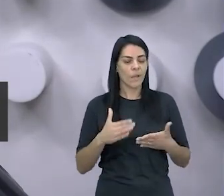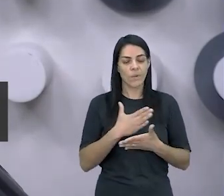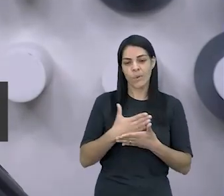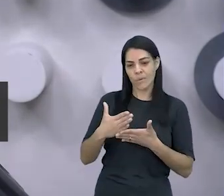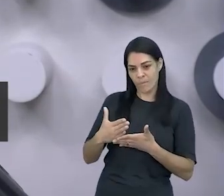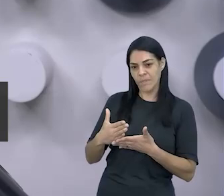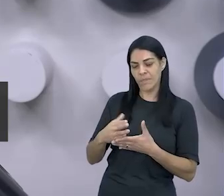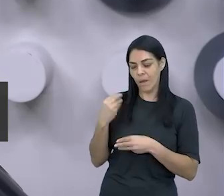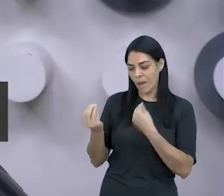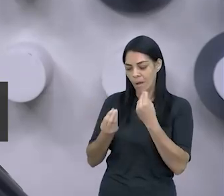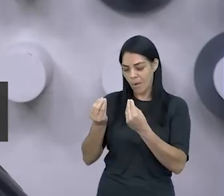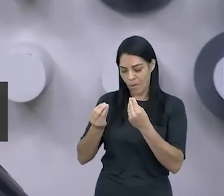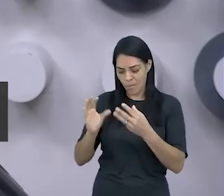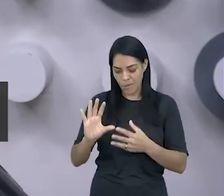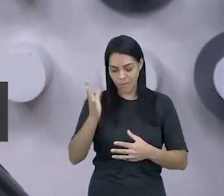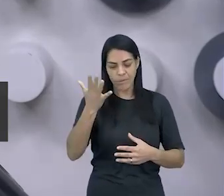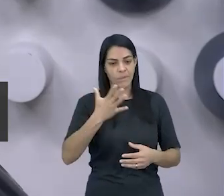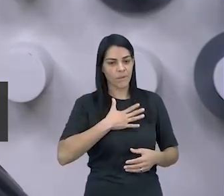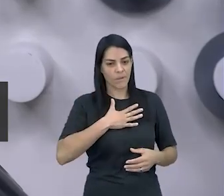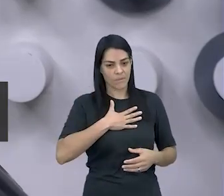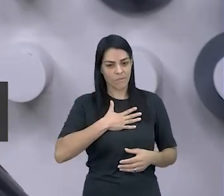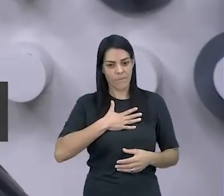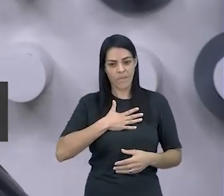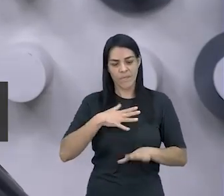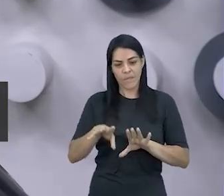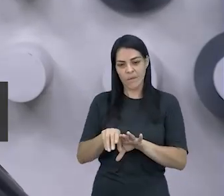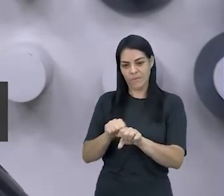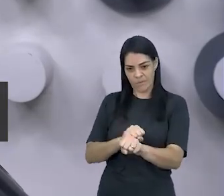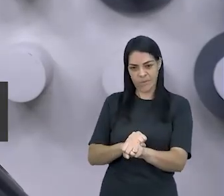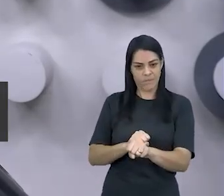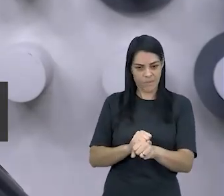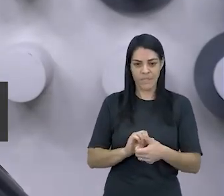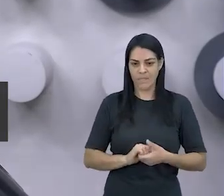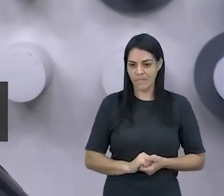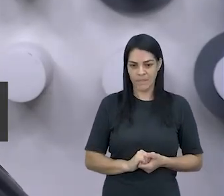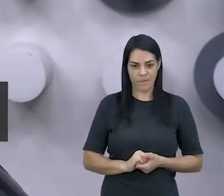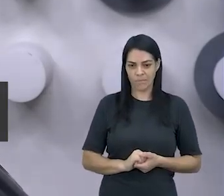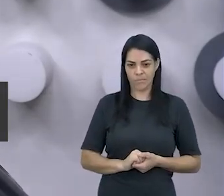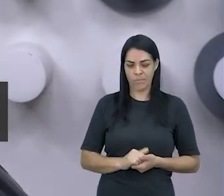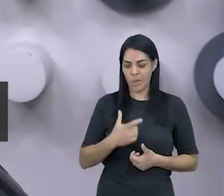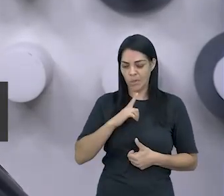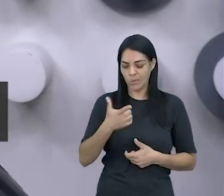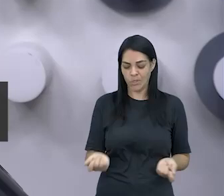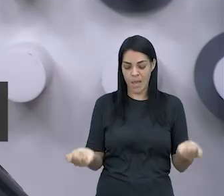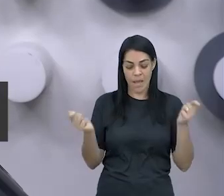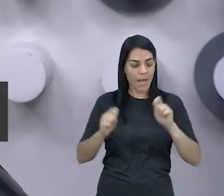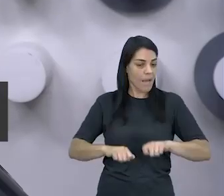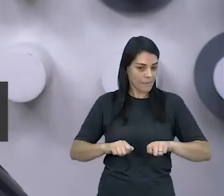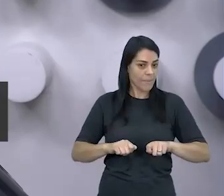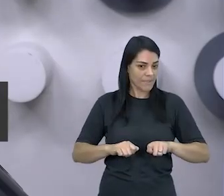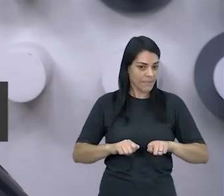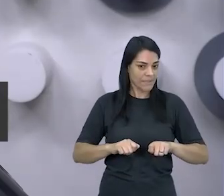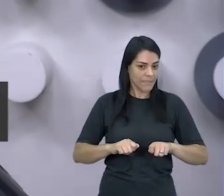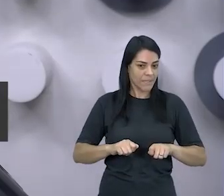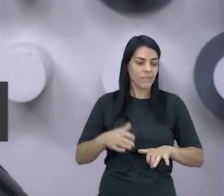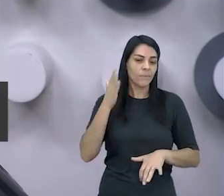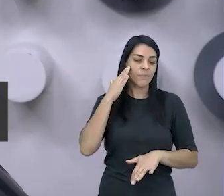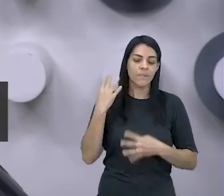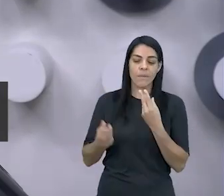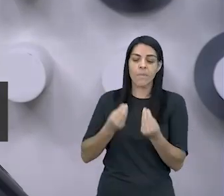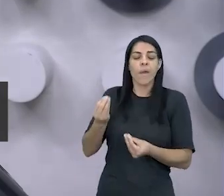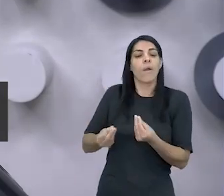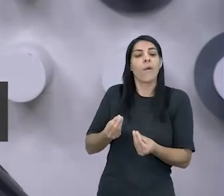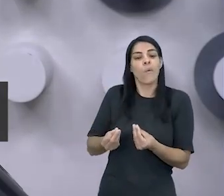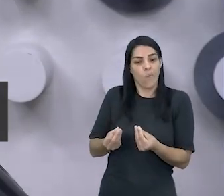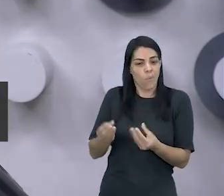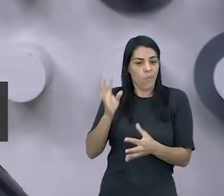como eu me deparei pela primeira vez e a minha formação acadêmica não me dava ainda as condições necessárias para saber muito bem como lidar,